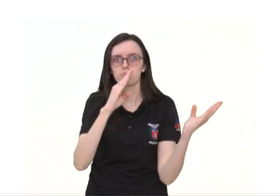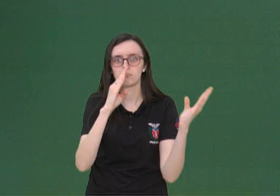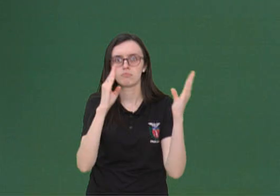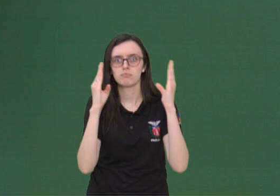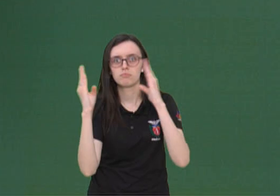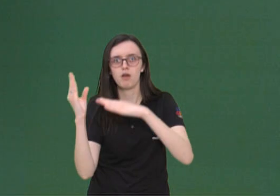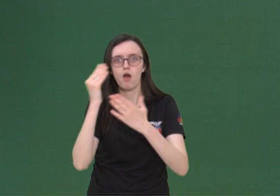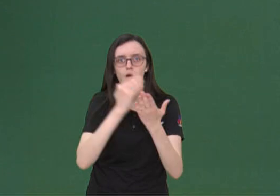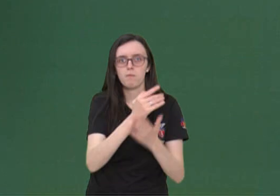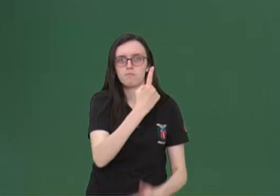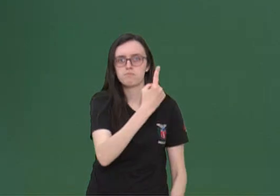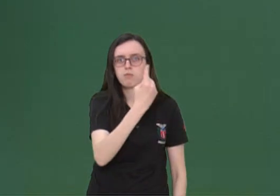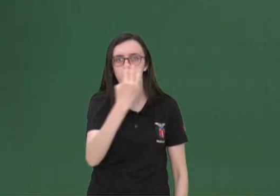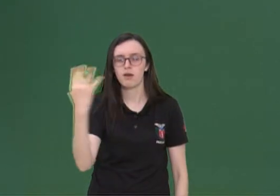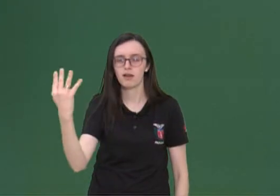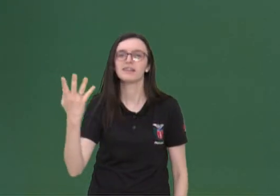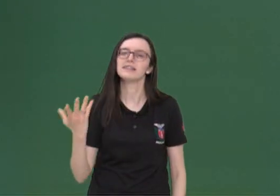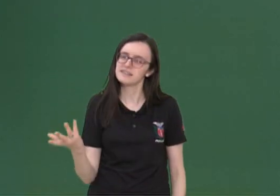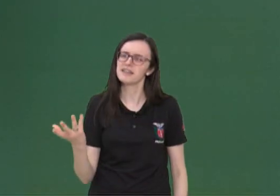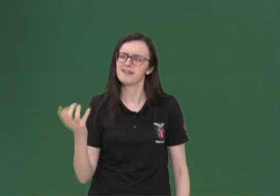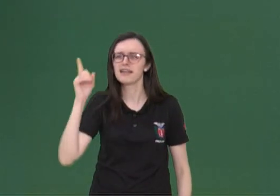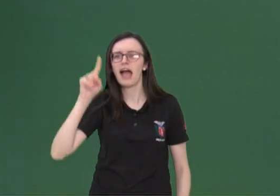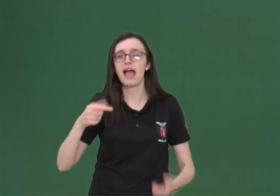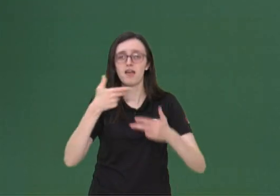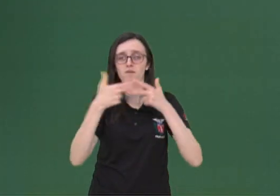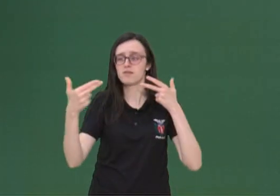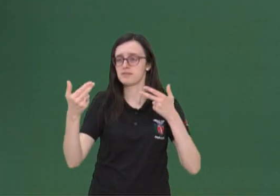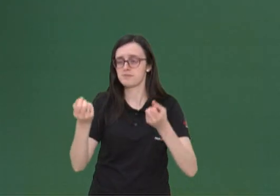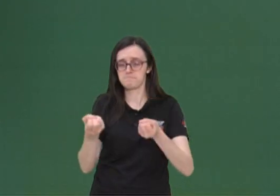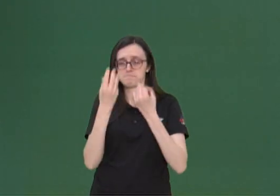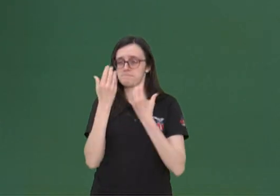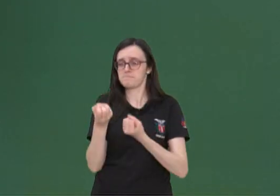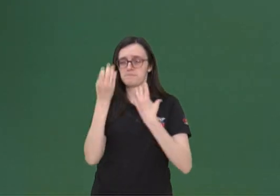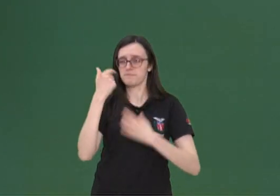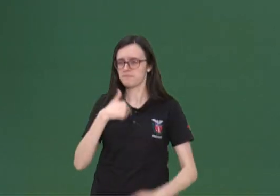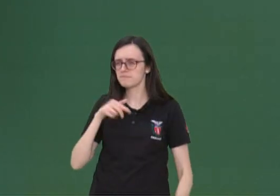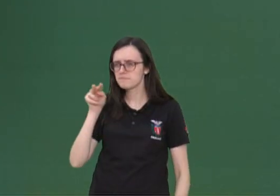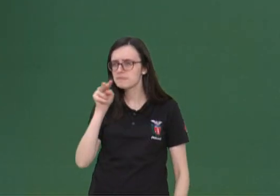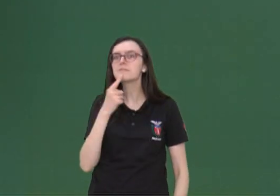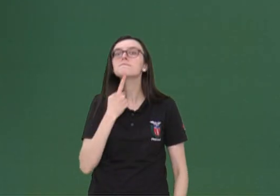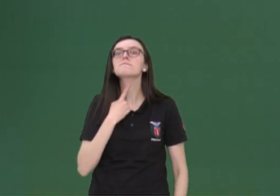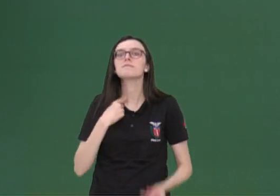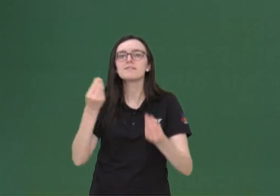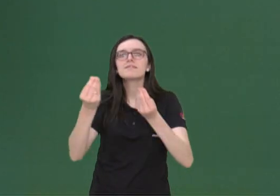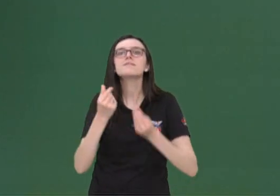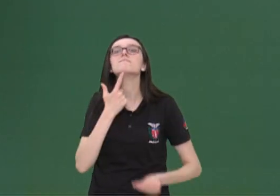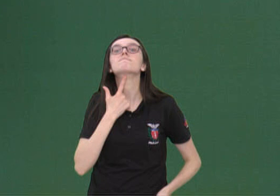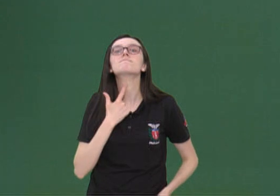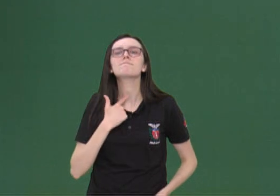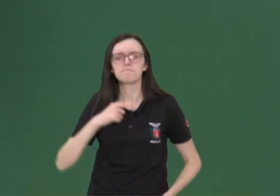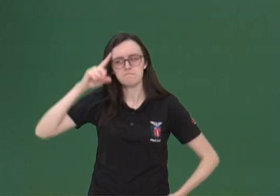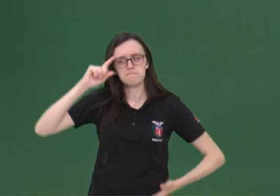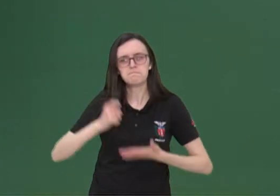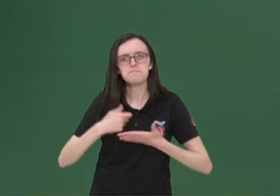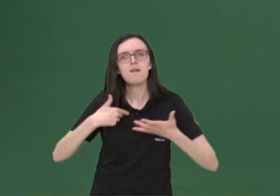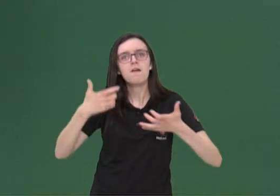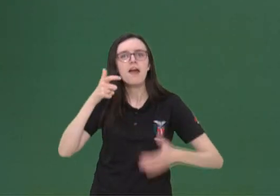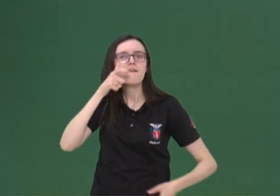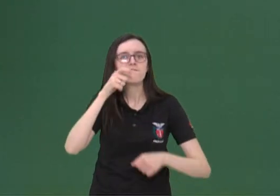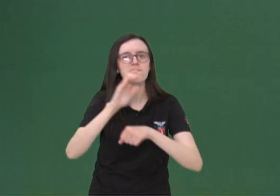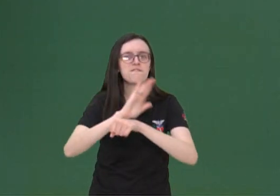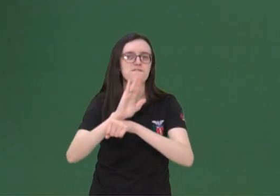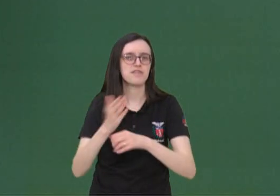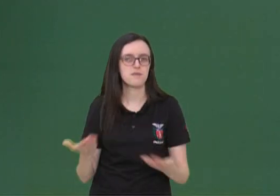o primeiro capítulo. Então, são passagens que fazem com que a gente, às vezes, decida querer